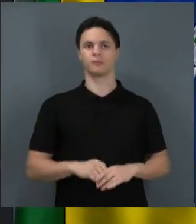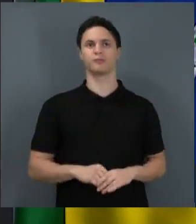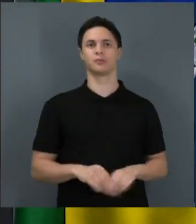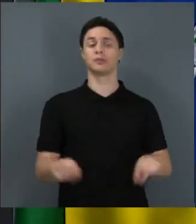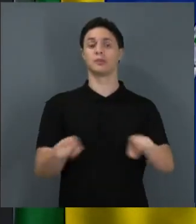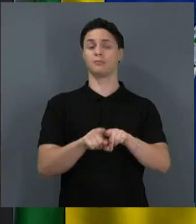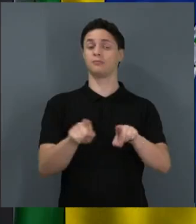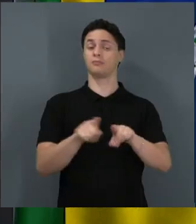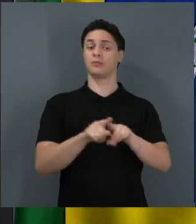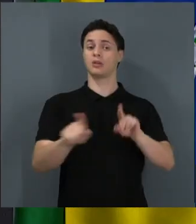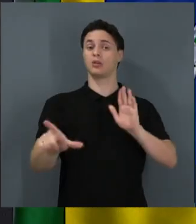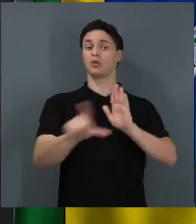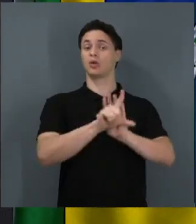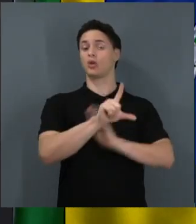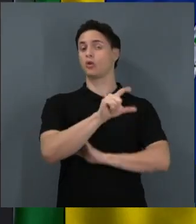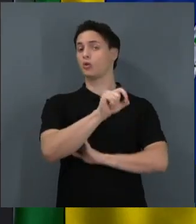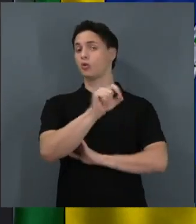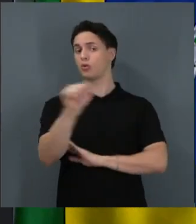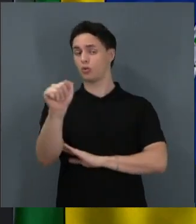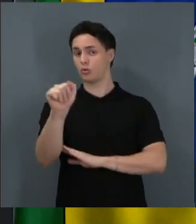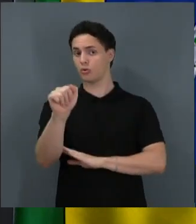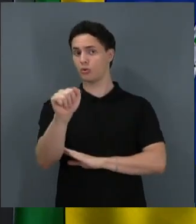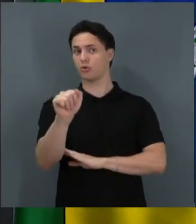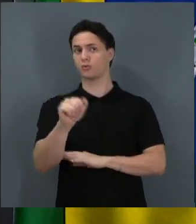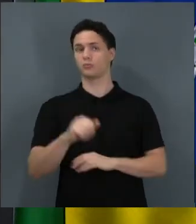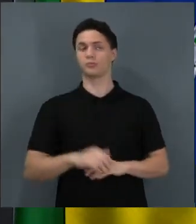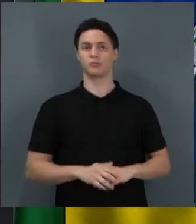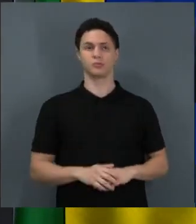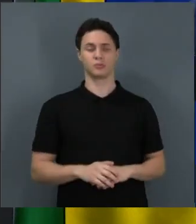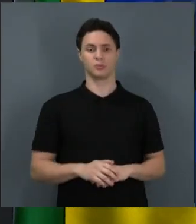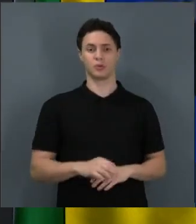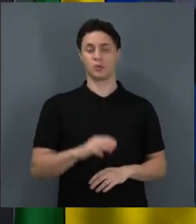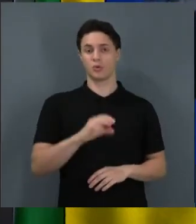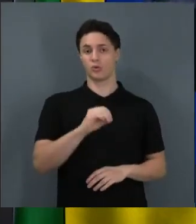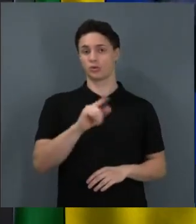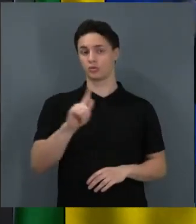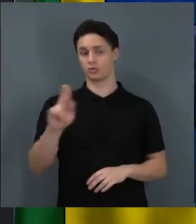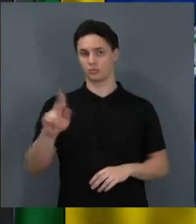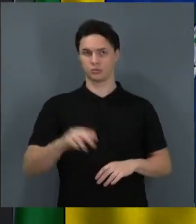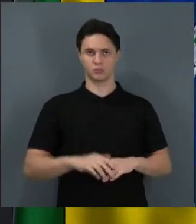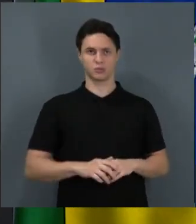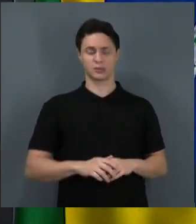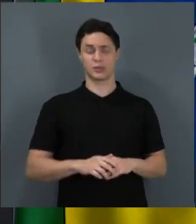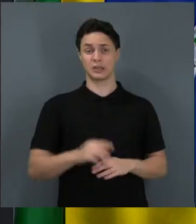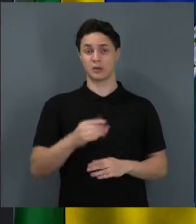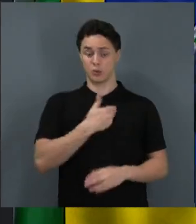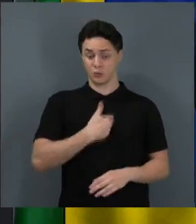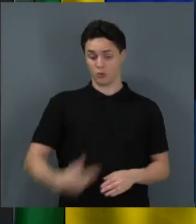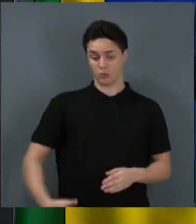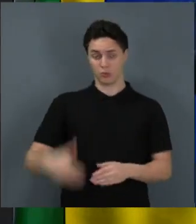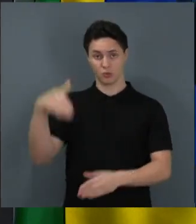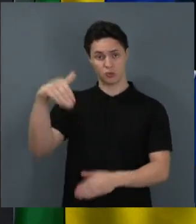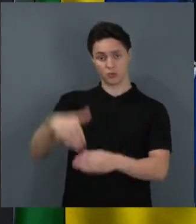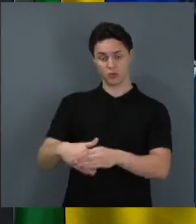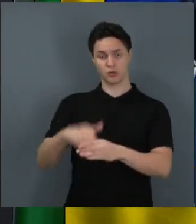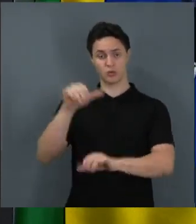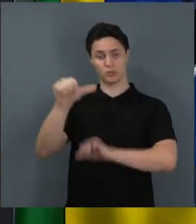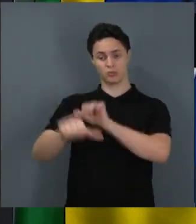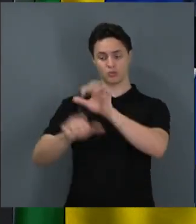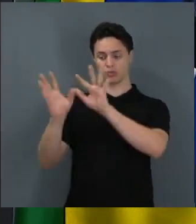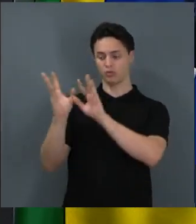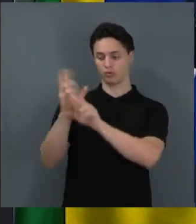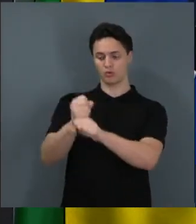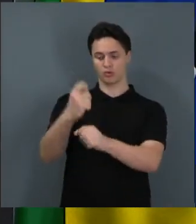próprio Orçamento Geral da União, o OGU. Este governo que votou a reforma tributária instituiu uma